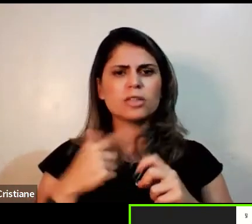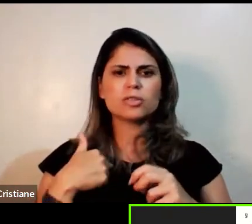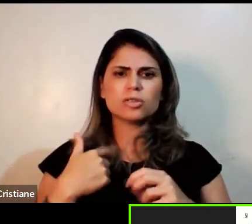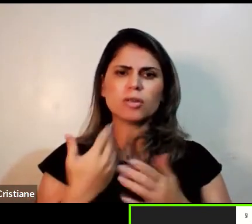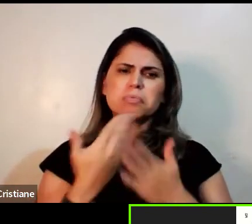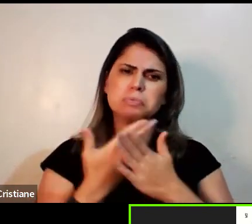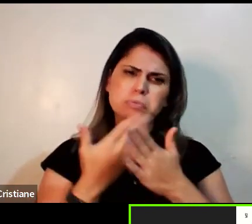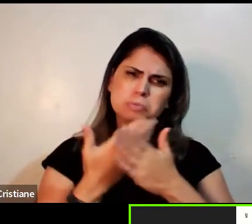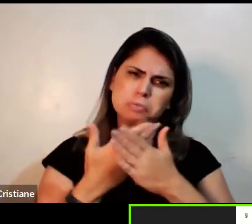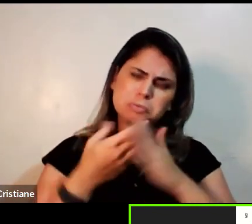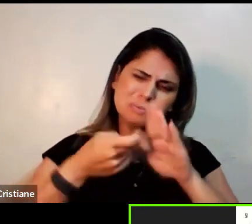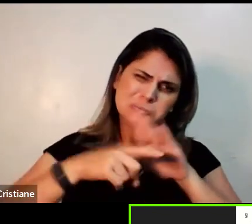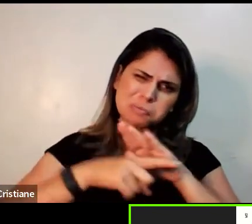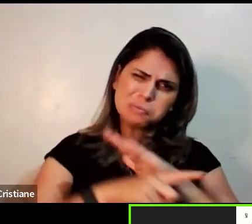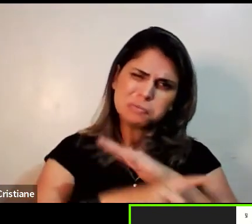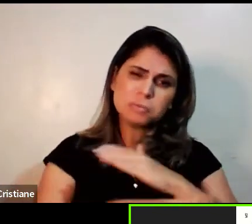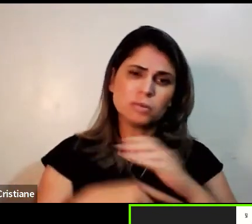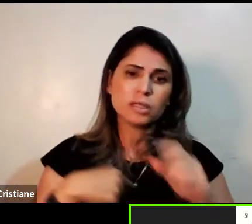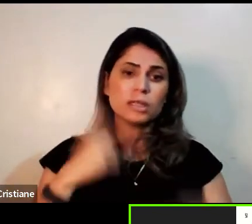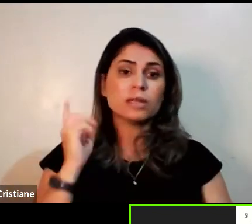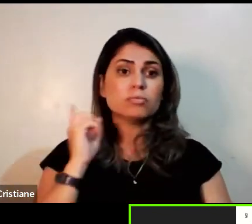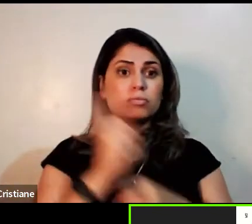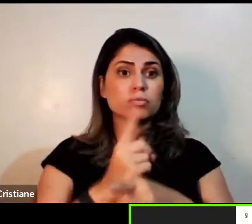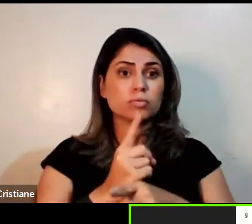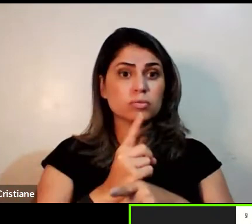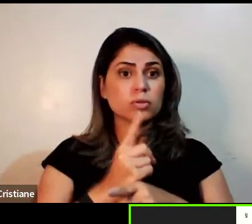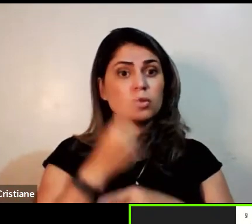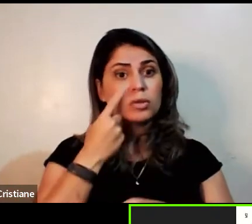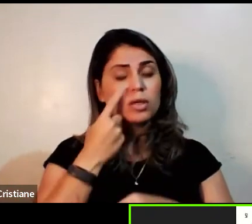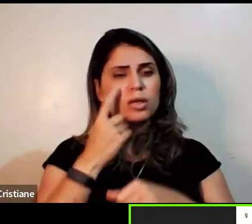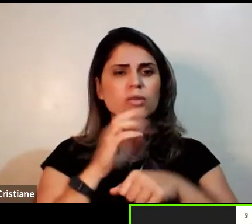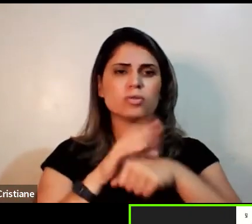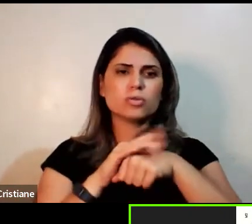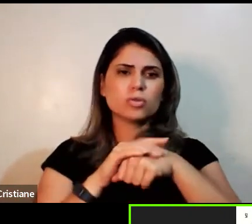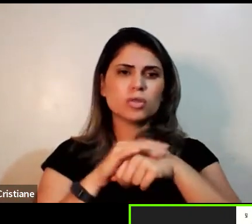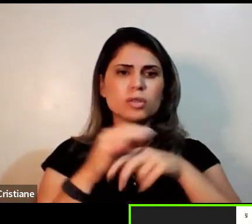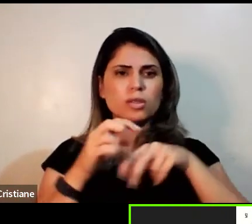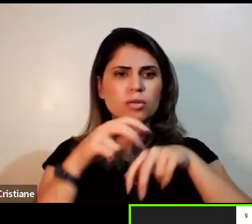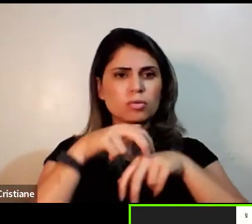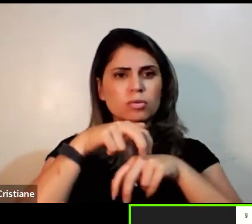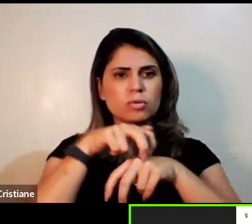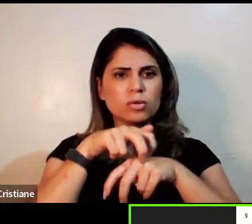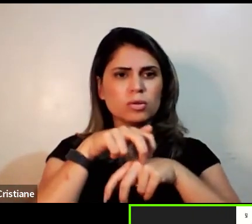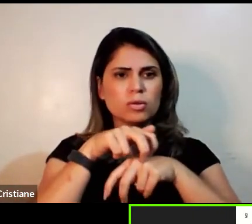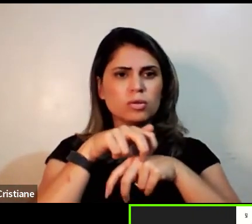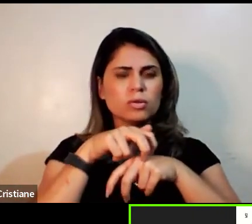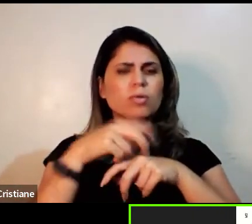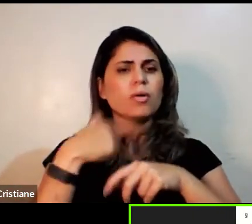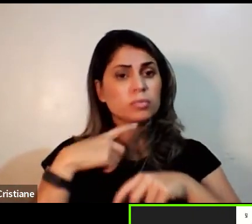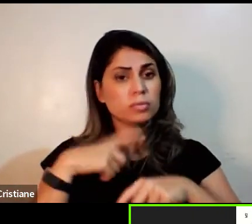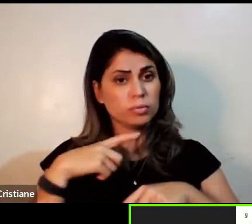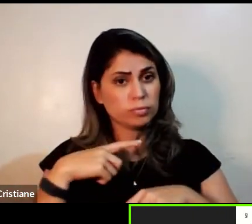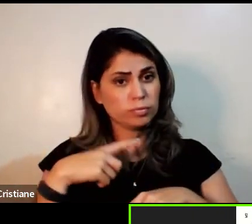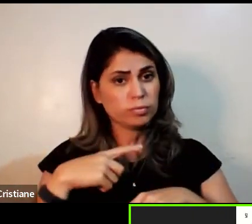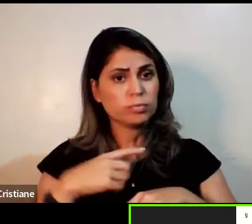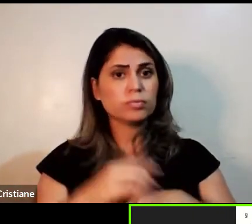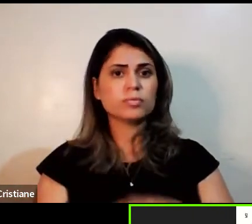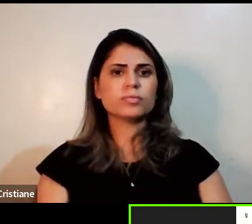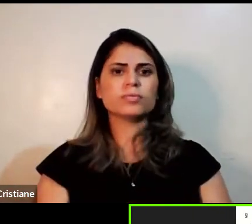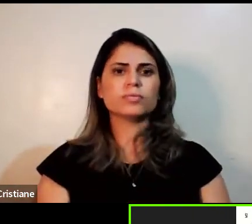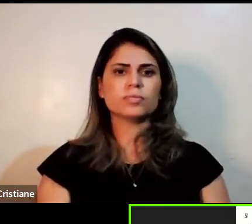de novo um exame que evidenciou algum problema nos meus músculos. Aí, sugestivo para